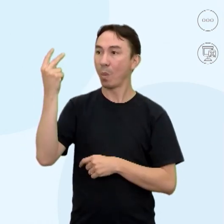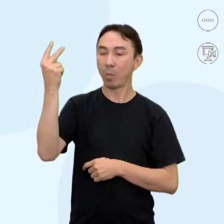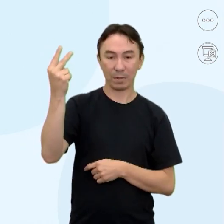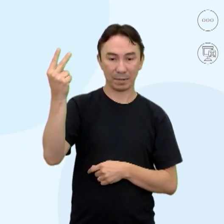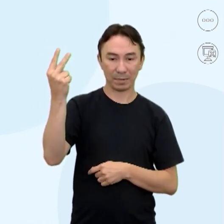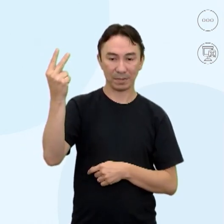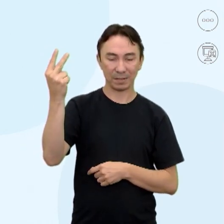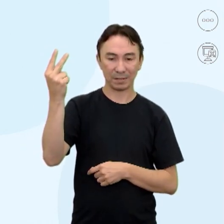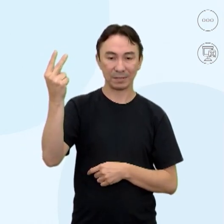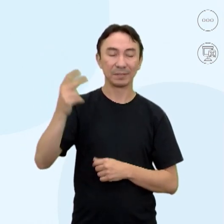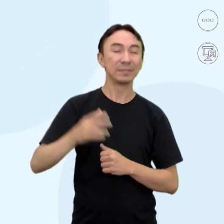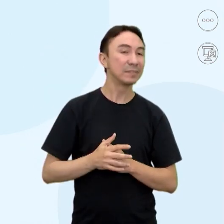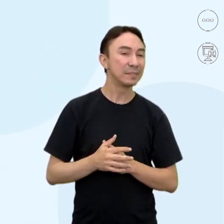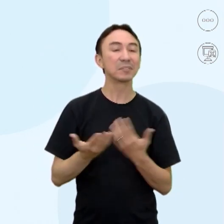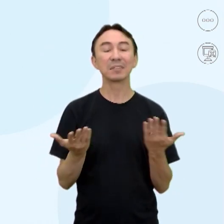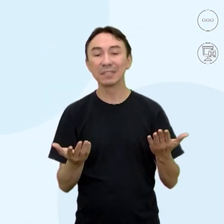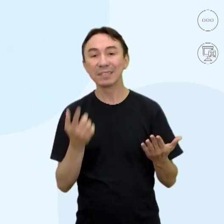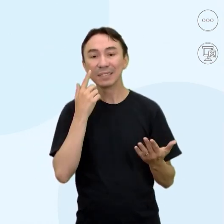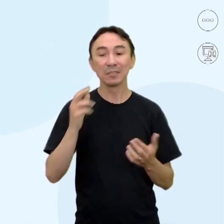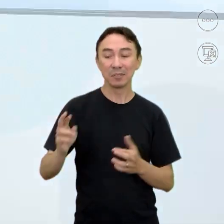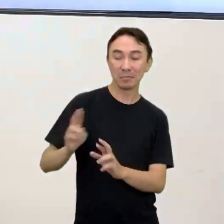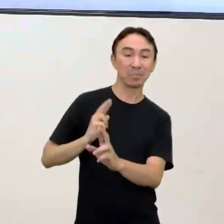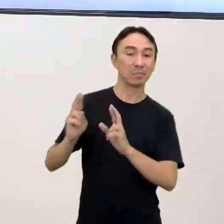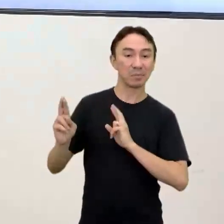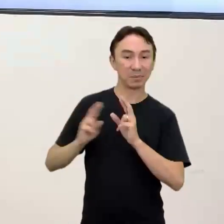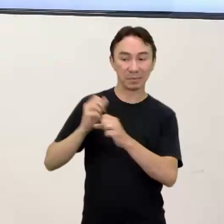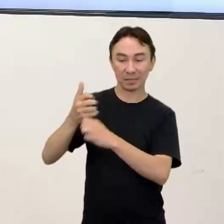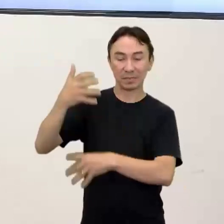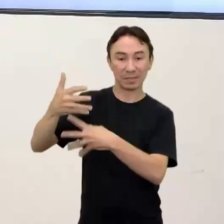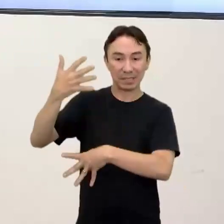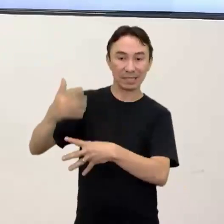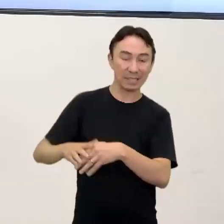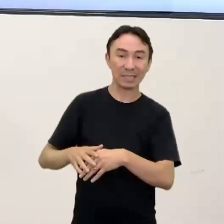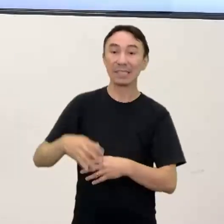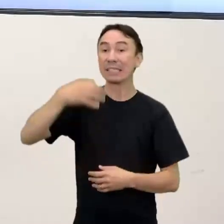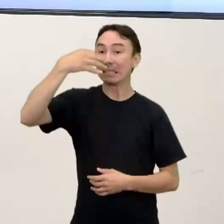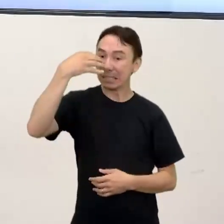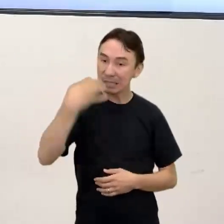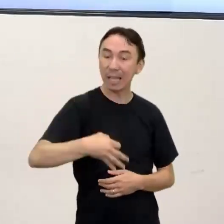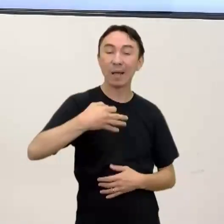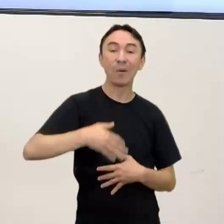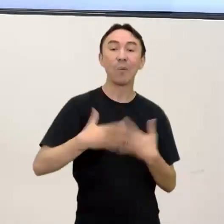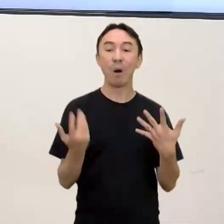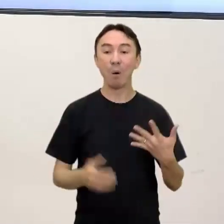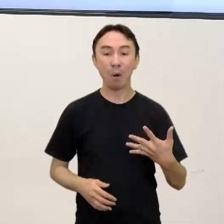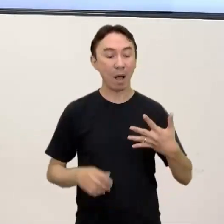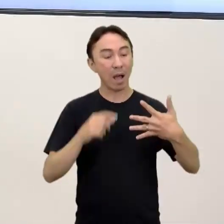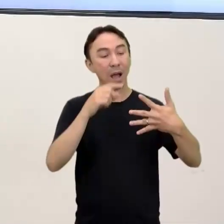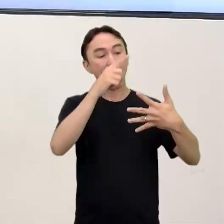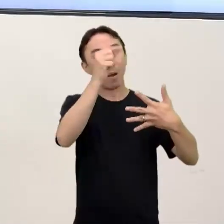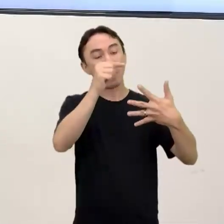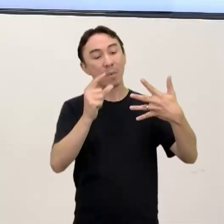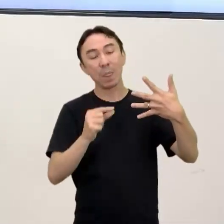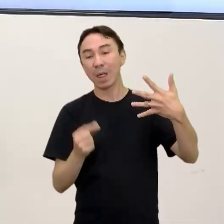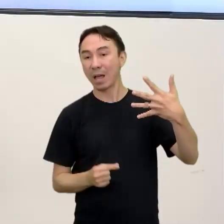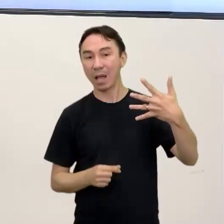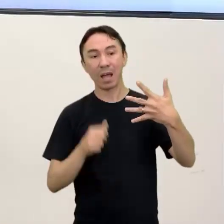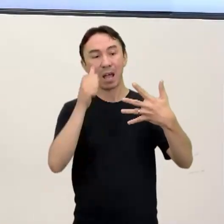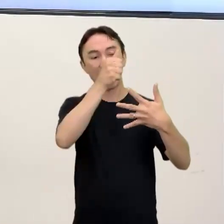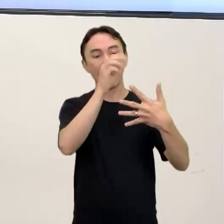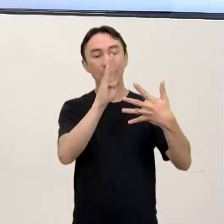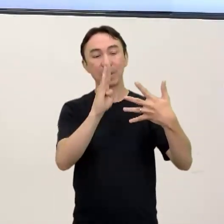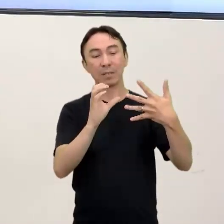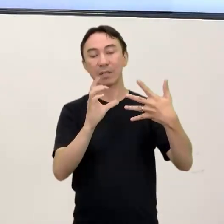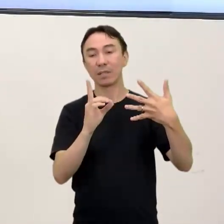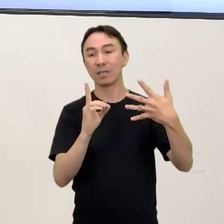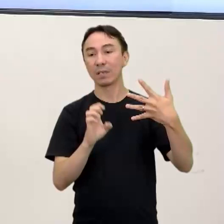quadrado. Então, eu gostaria que vocês mandassem para a gente no chat qual é a expressão aí, né, que representa a área e qual é